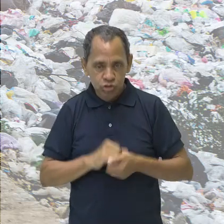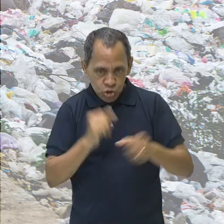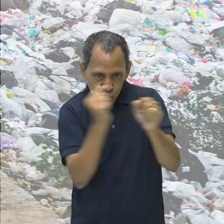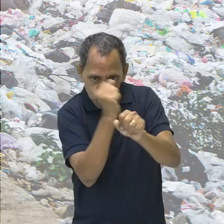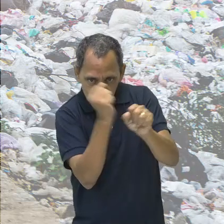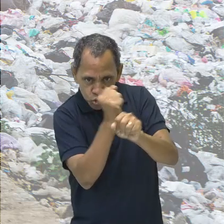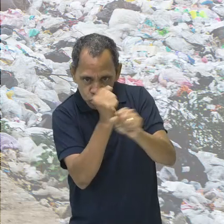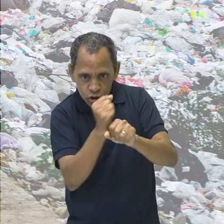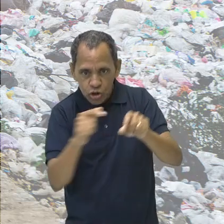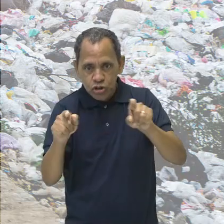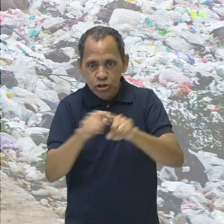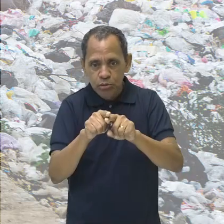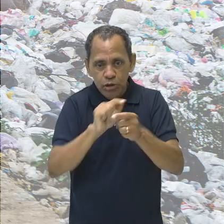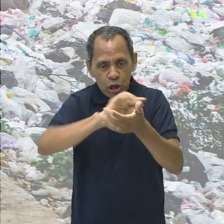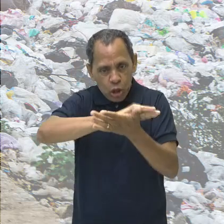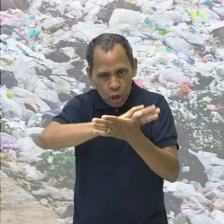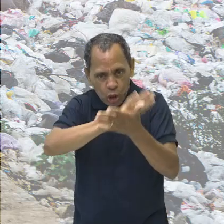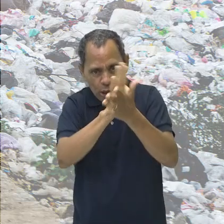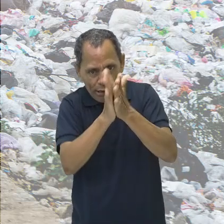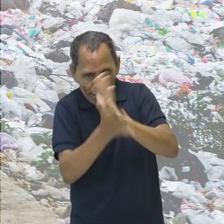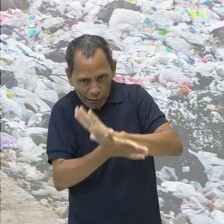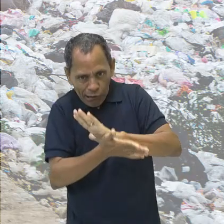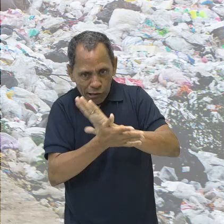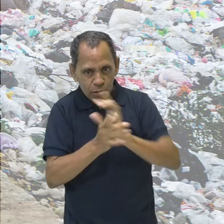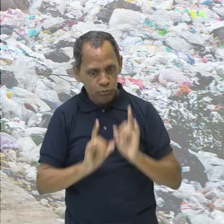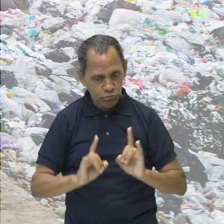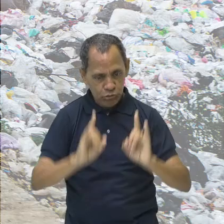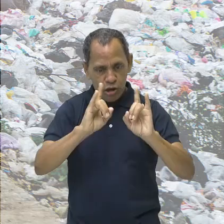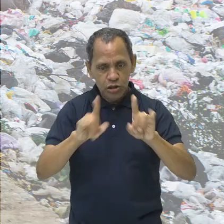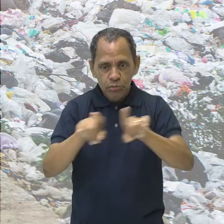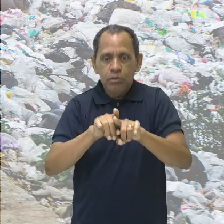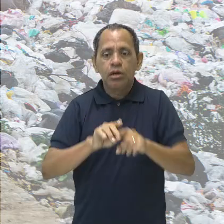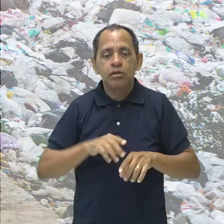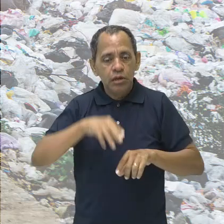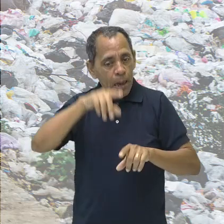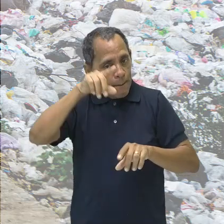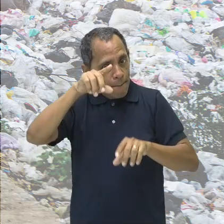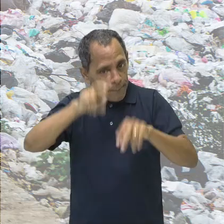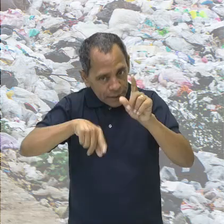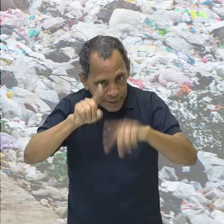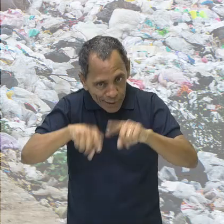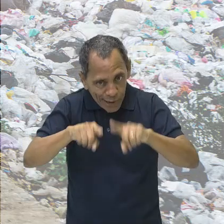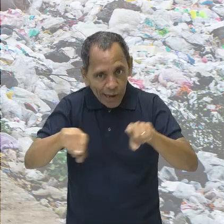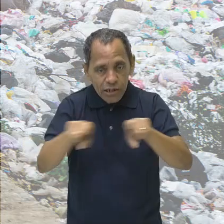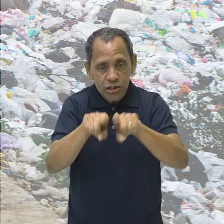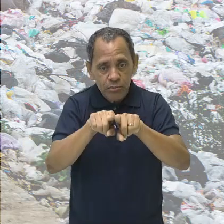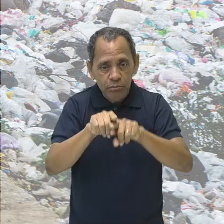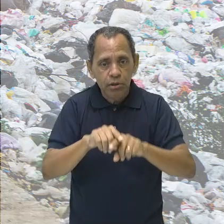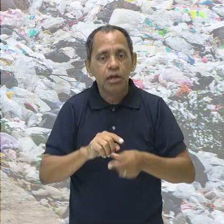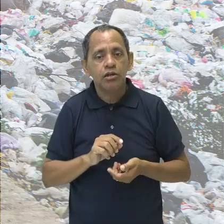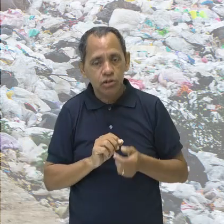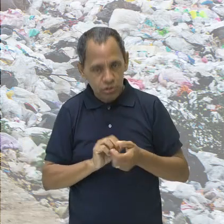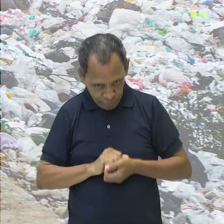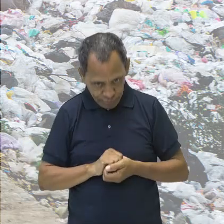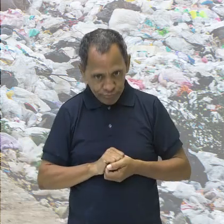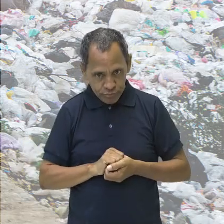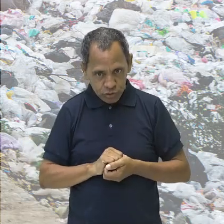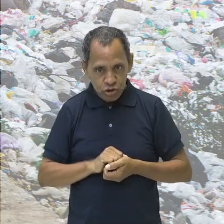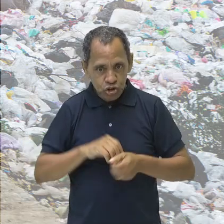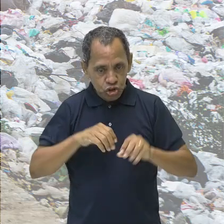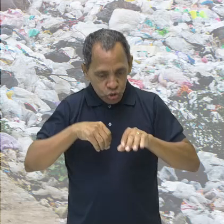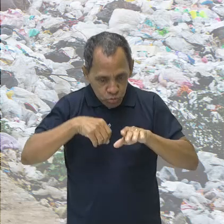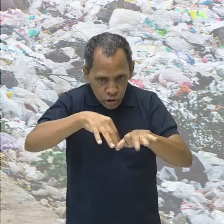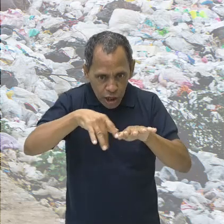e demolição, vem de resíduos de minérios industriais, lama, televisores